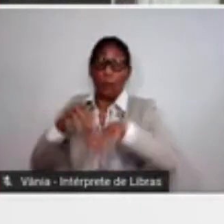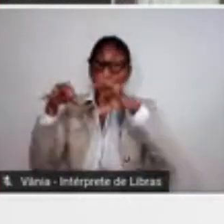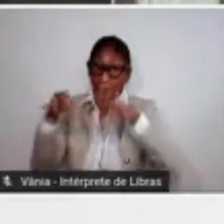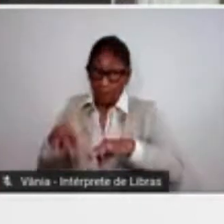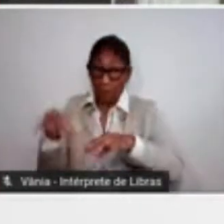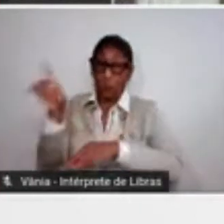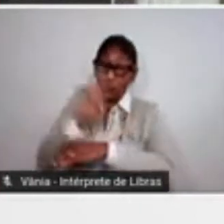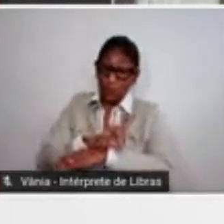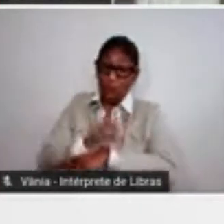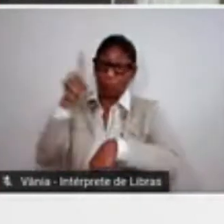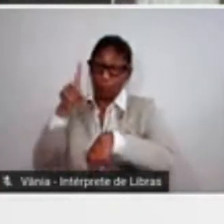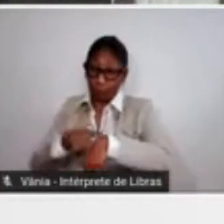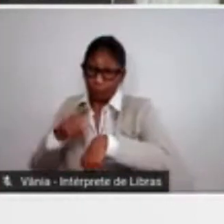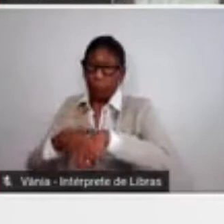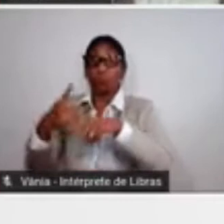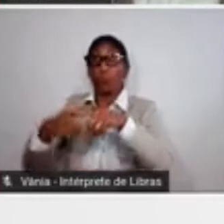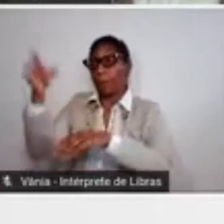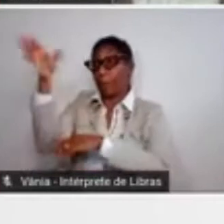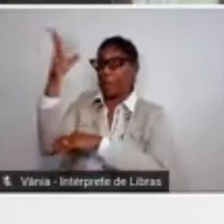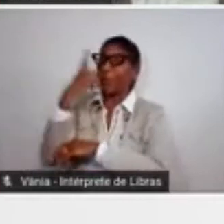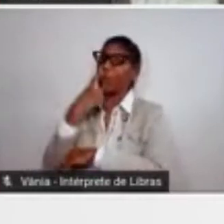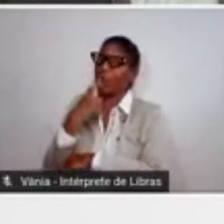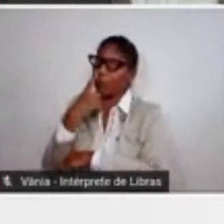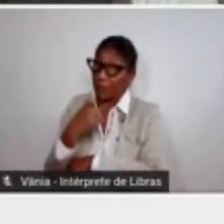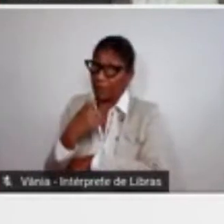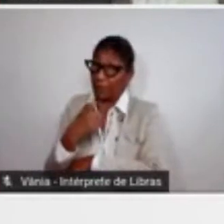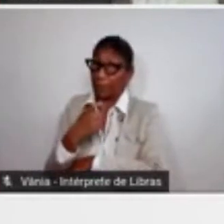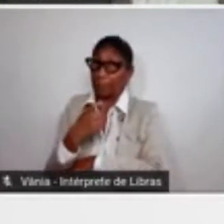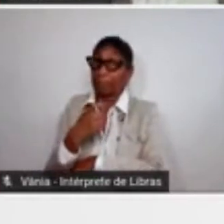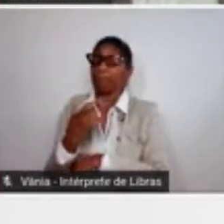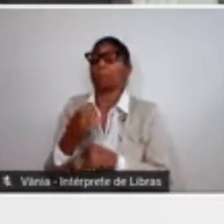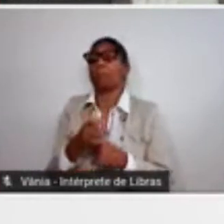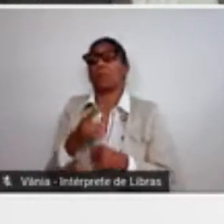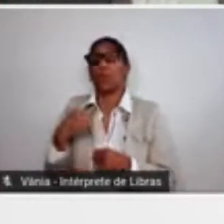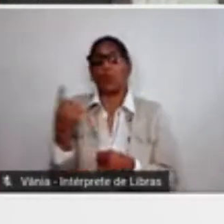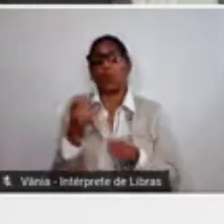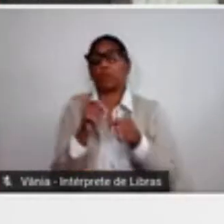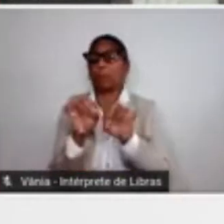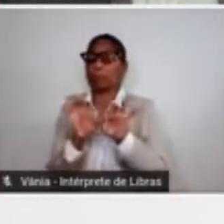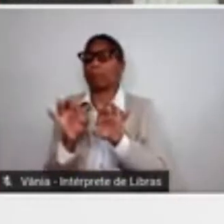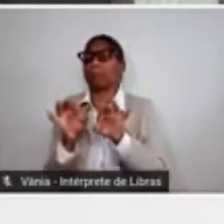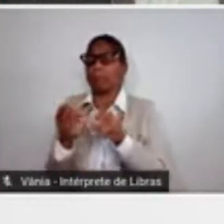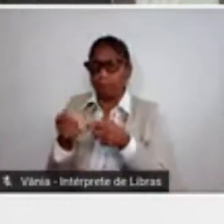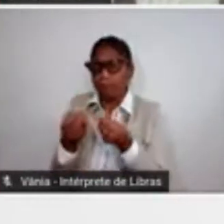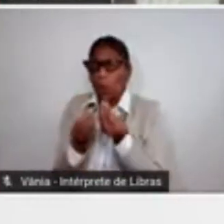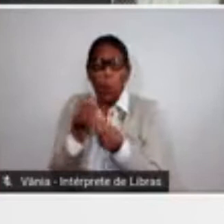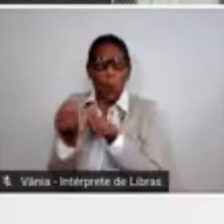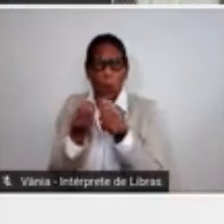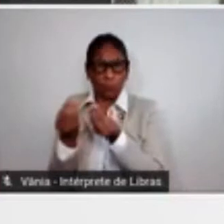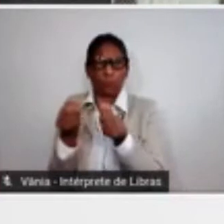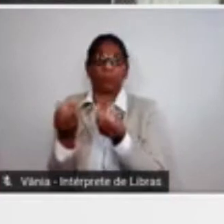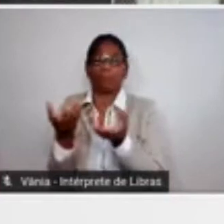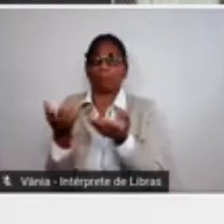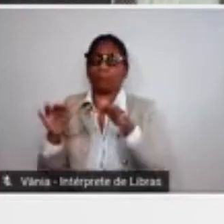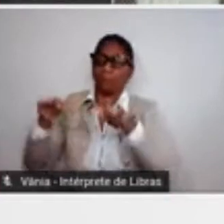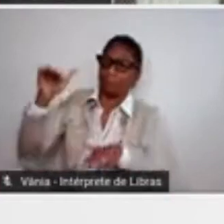regiões de bandeira vermelha, ou seja, ao invés de atendermos aqui o recurso, nós fizemos, até por conta da estabilidade